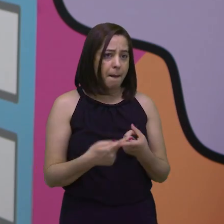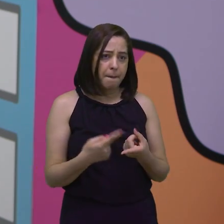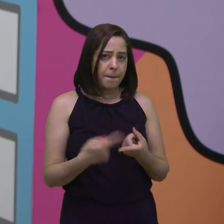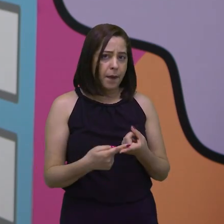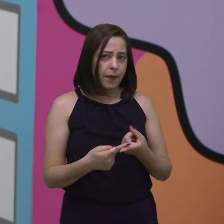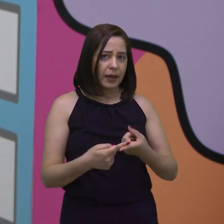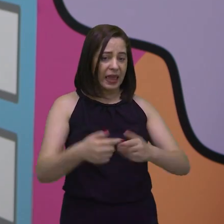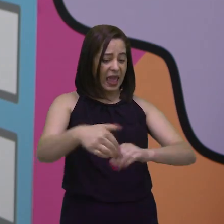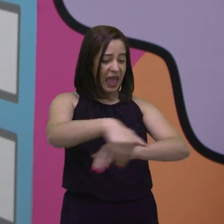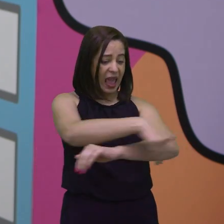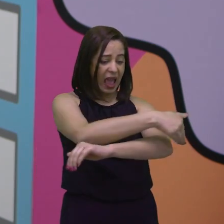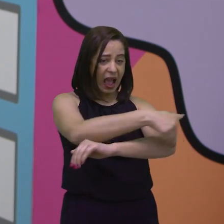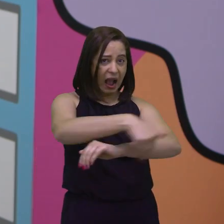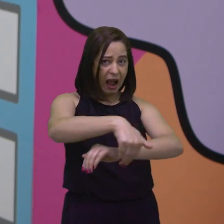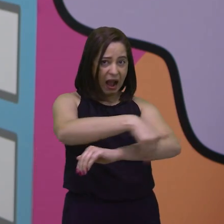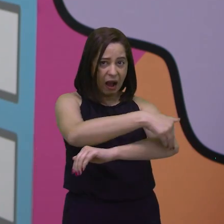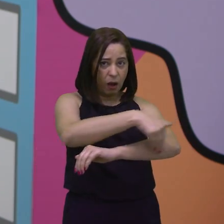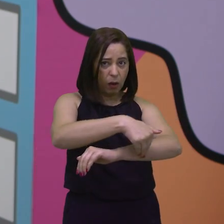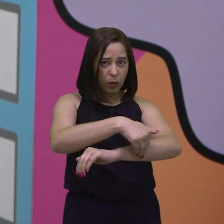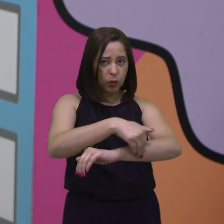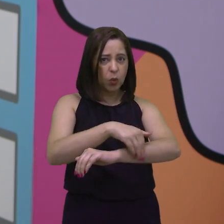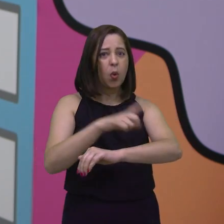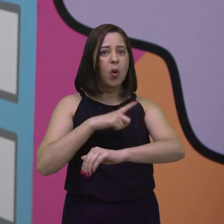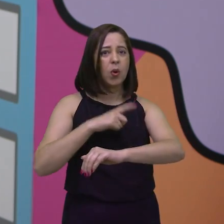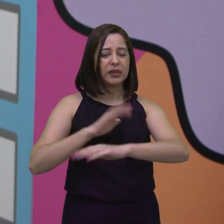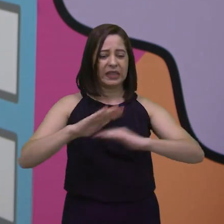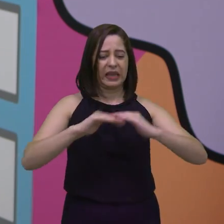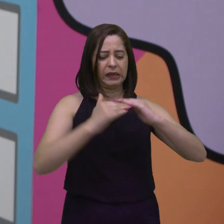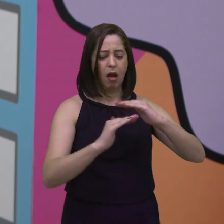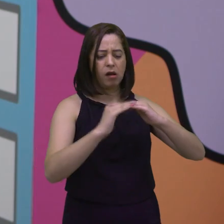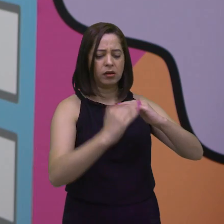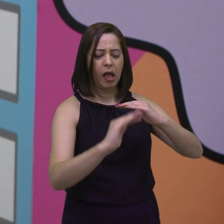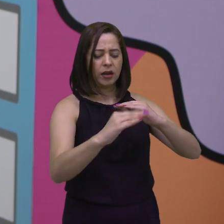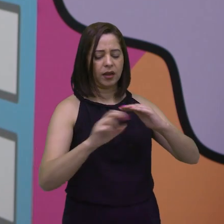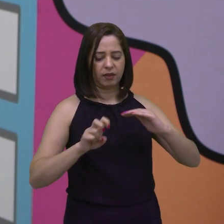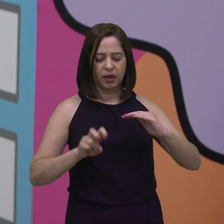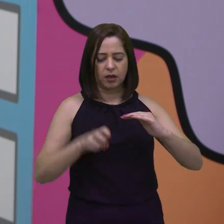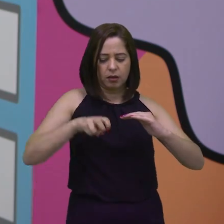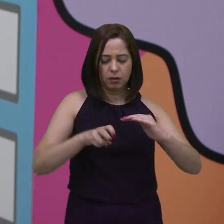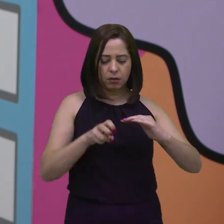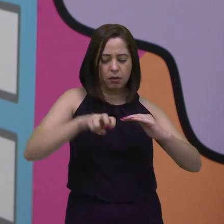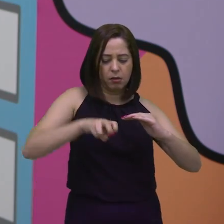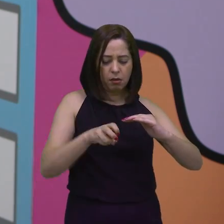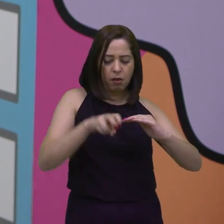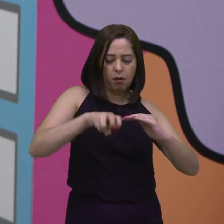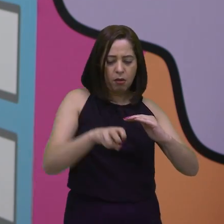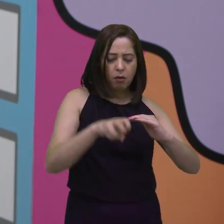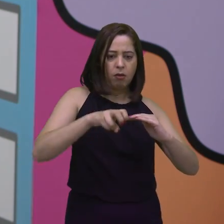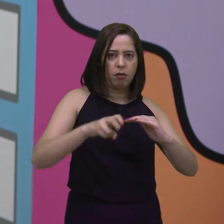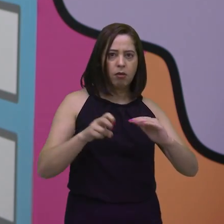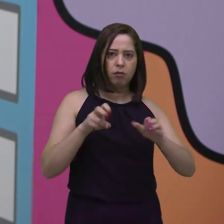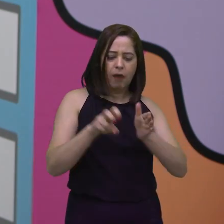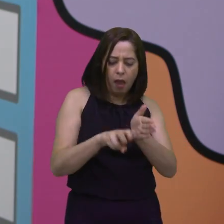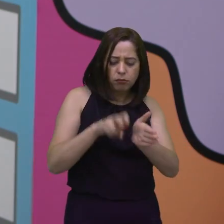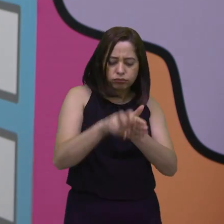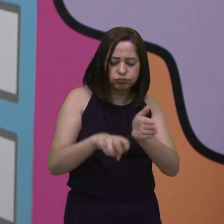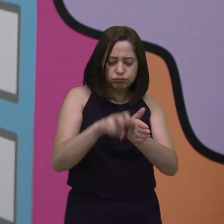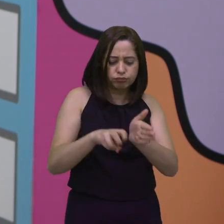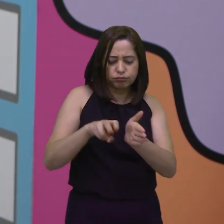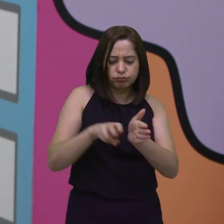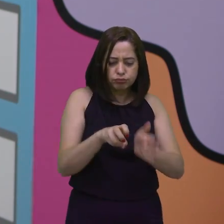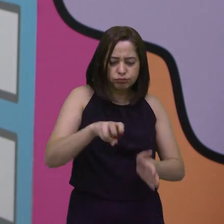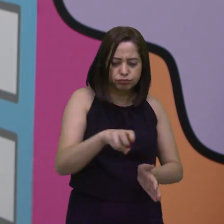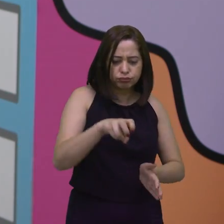sozinha, porque as calçadas são daquele jeito, o piso